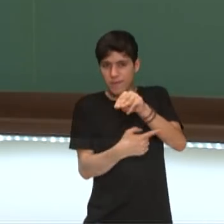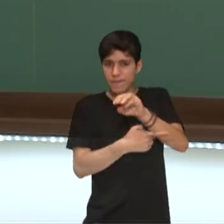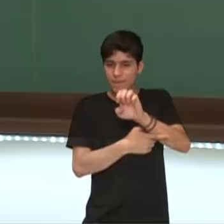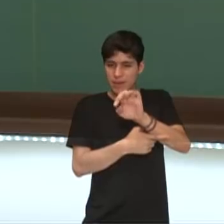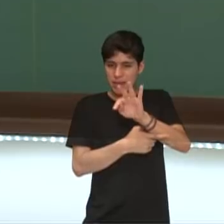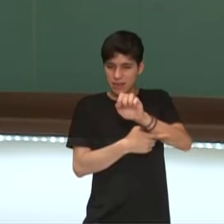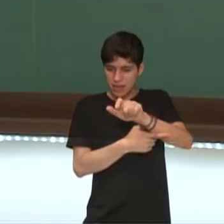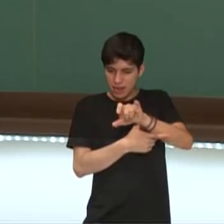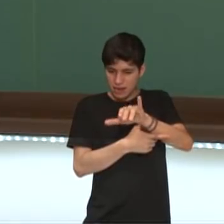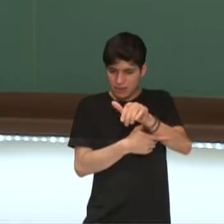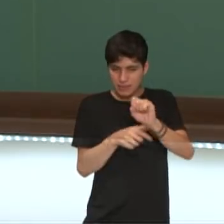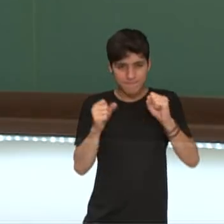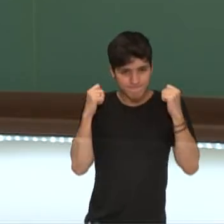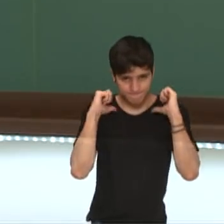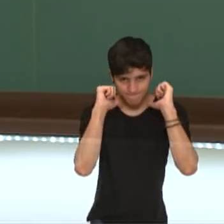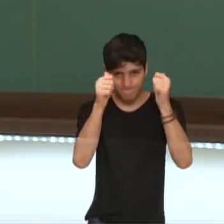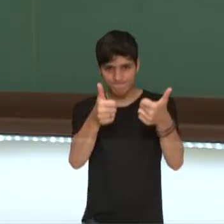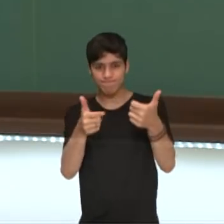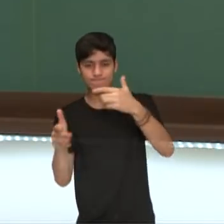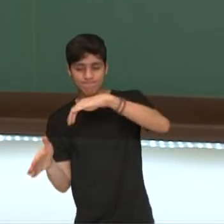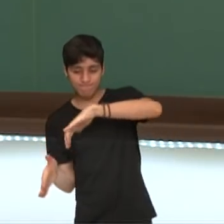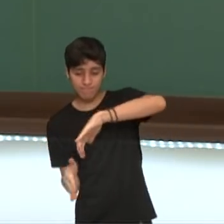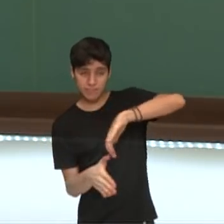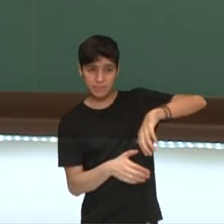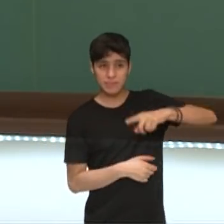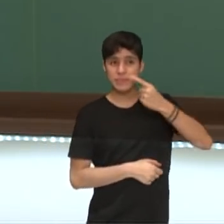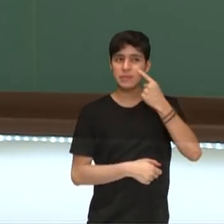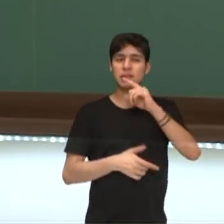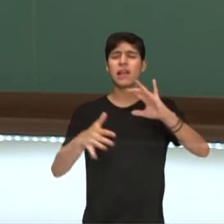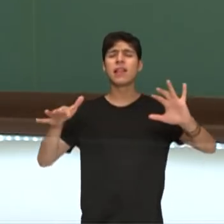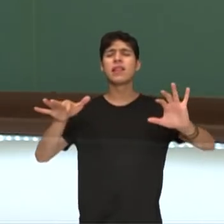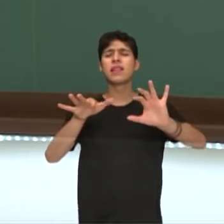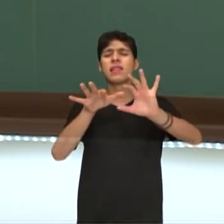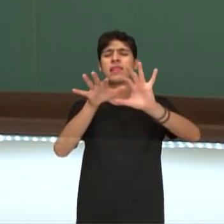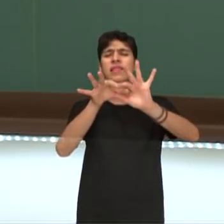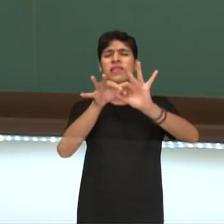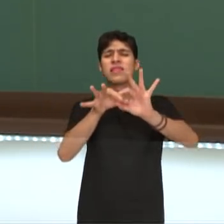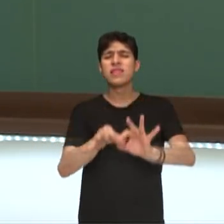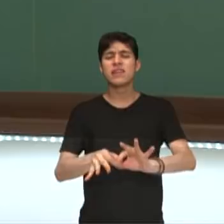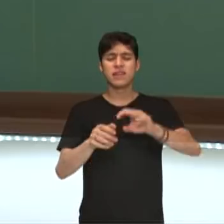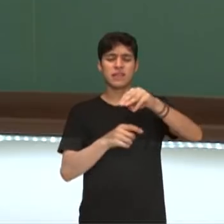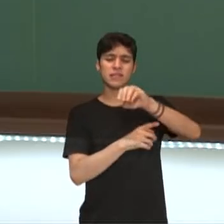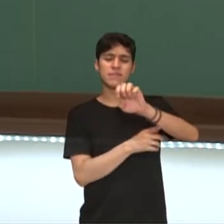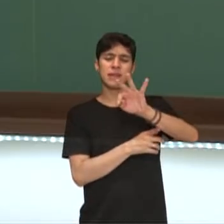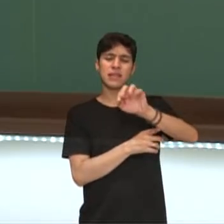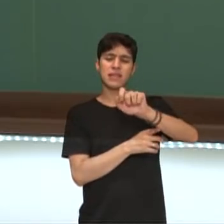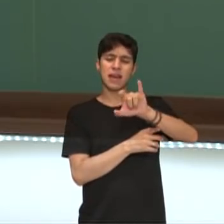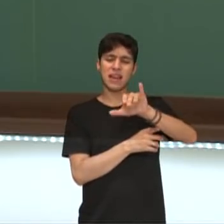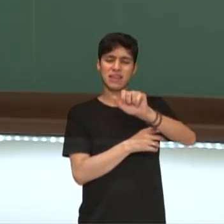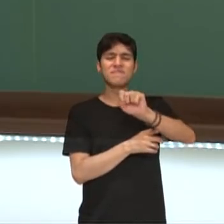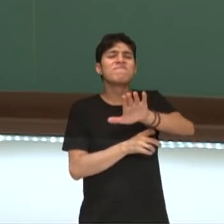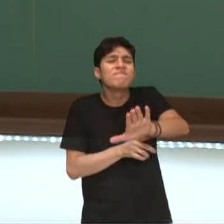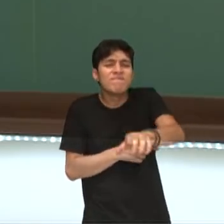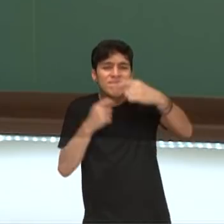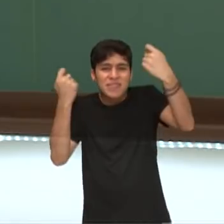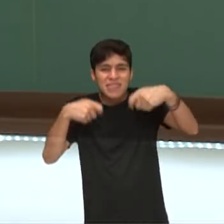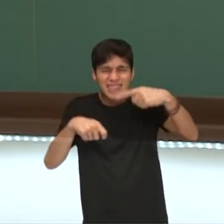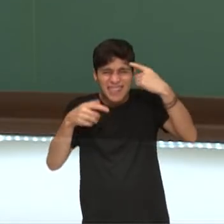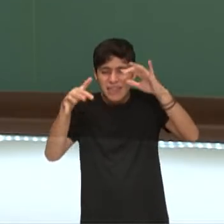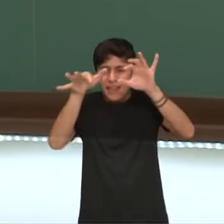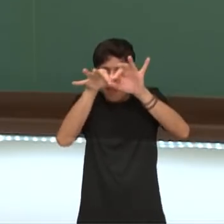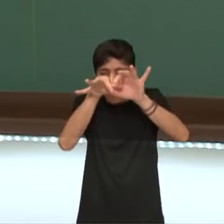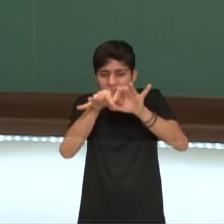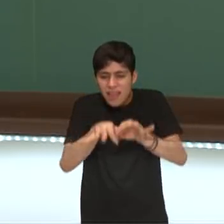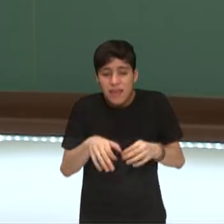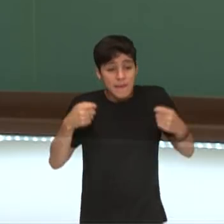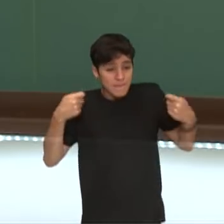metálicas. A gente vai chamar de ligas metálicas, porque ele precisa, naquele sentido, precisa da liga. Então ele